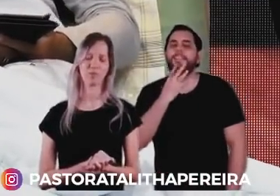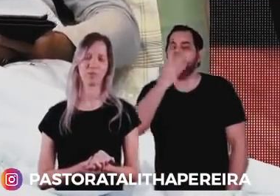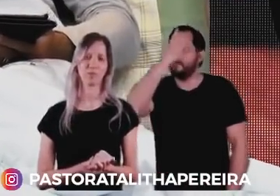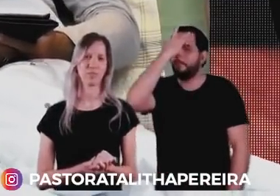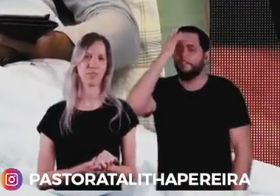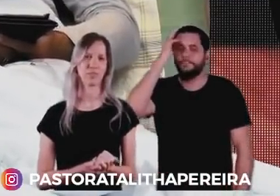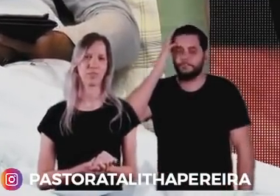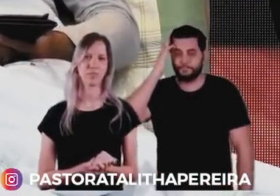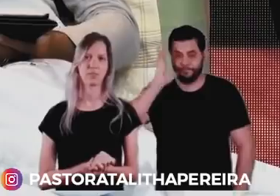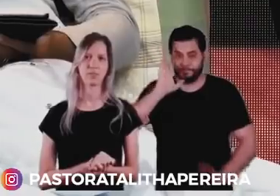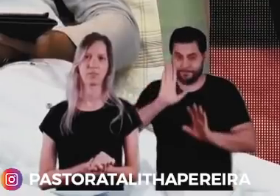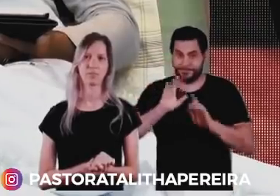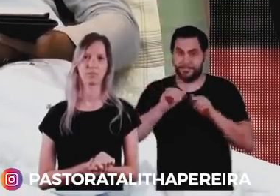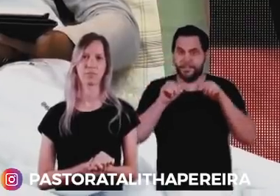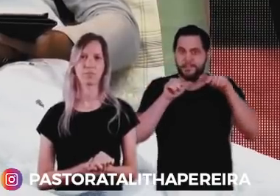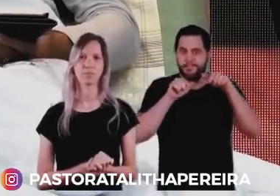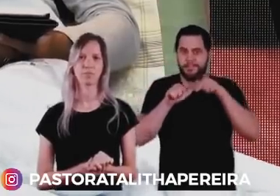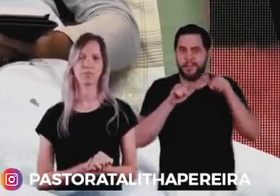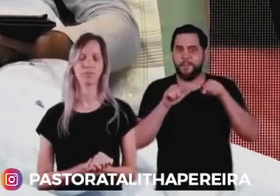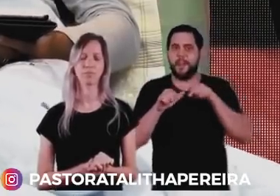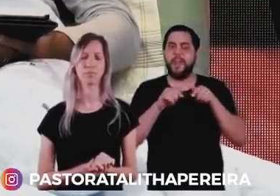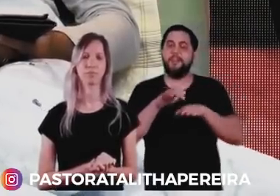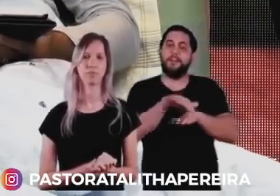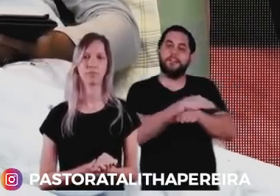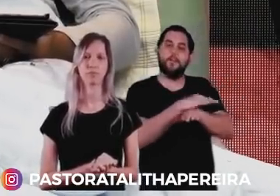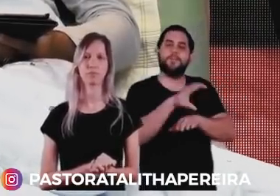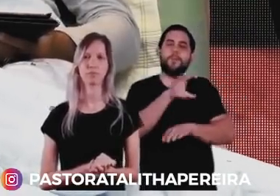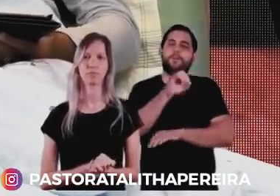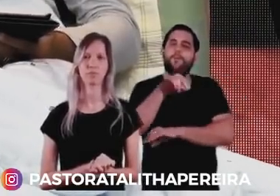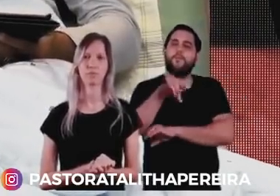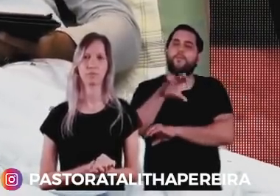pessoa que ela trabalhava ali na Rua da Concórdia,